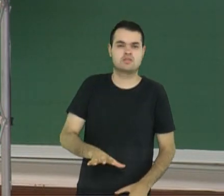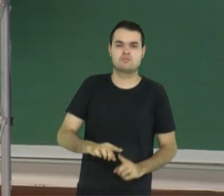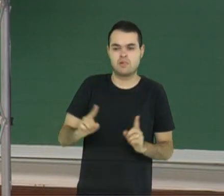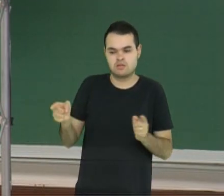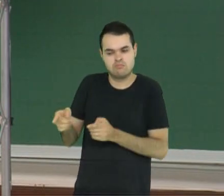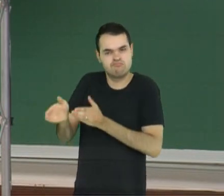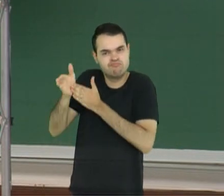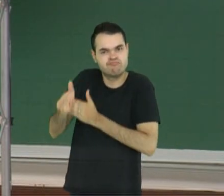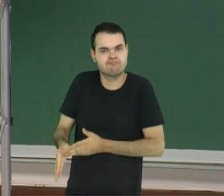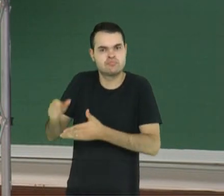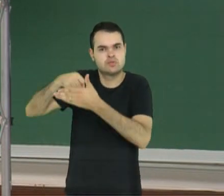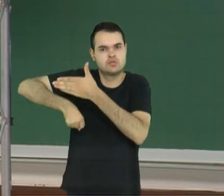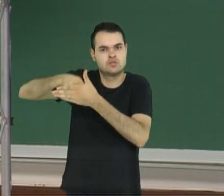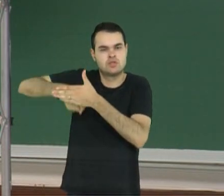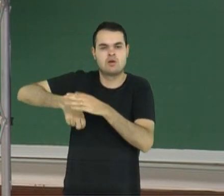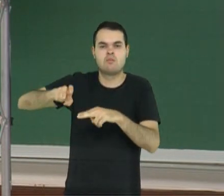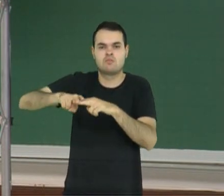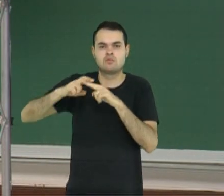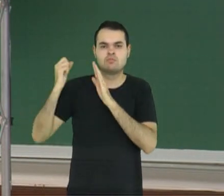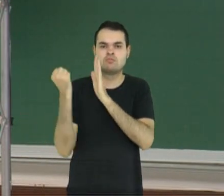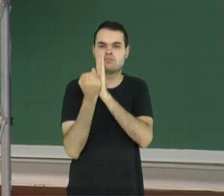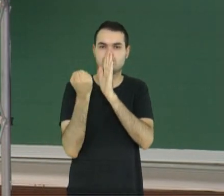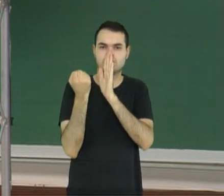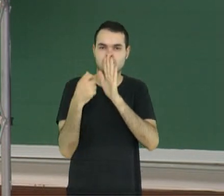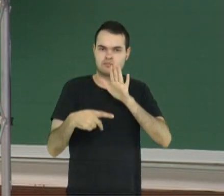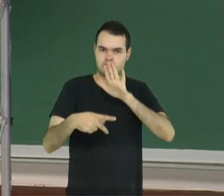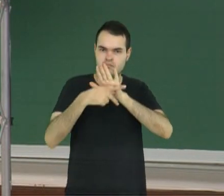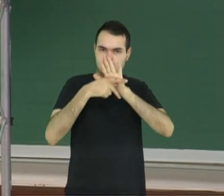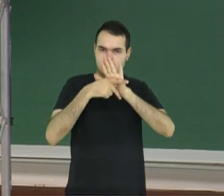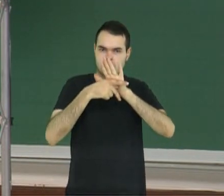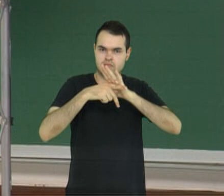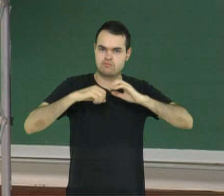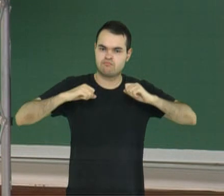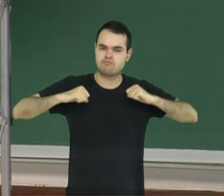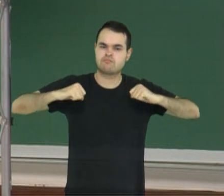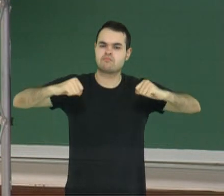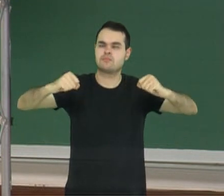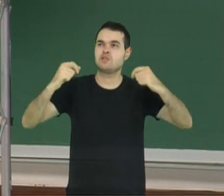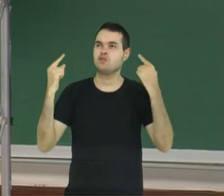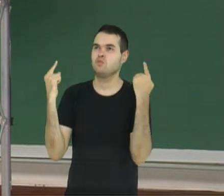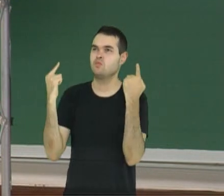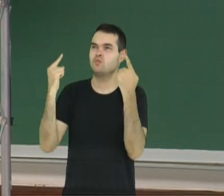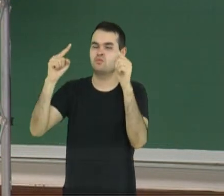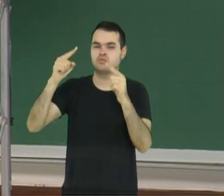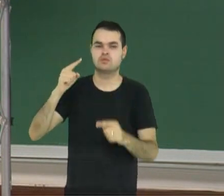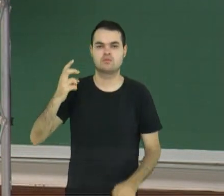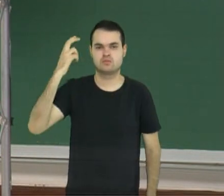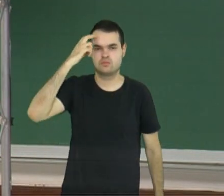tempo. Então, por isso, virou uma simbologia da resistência de uma cultura contra uma cultura mais forte.